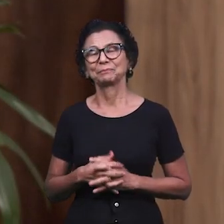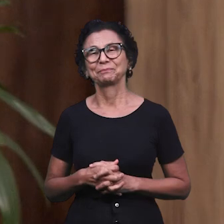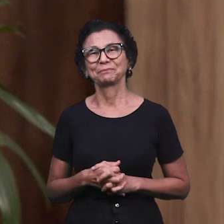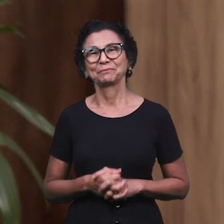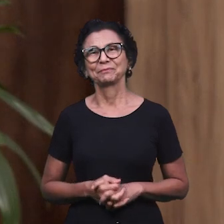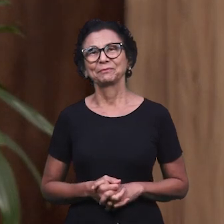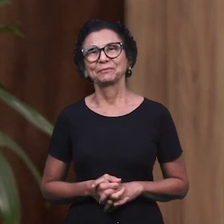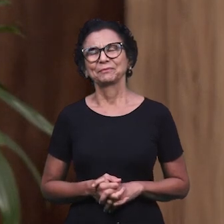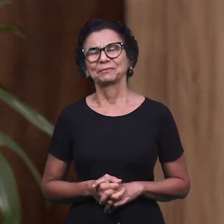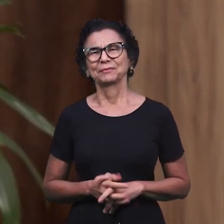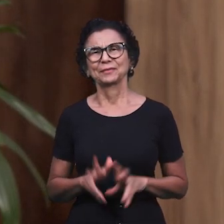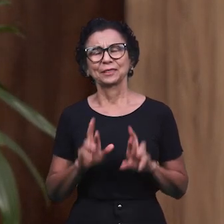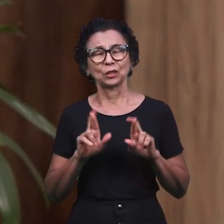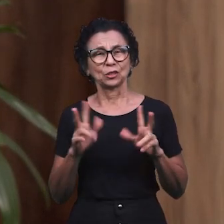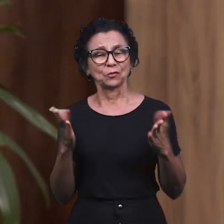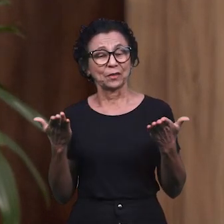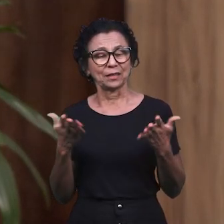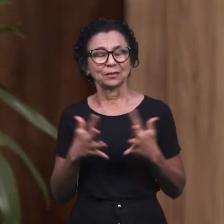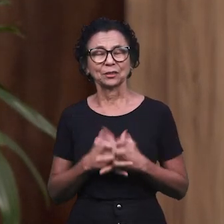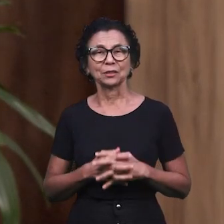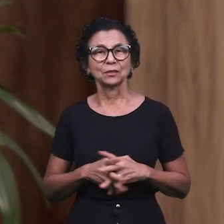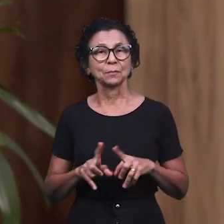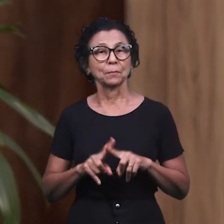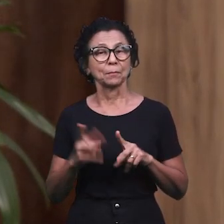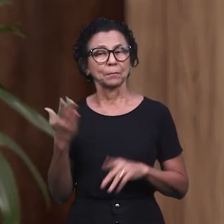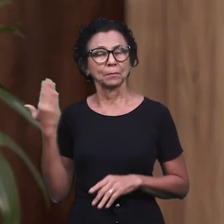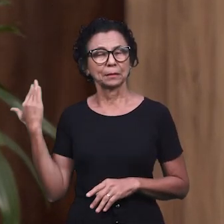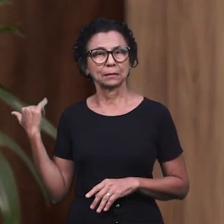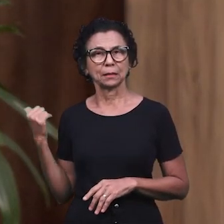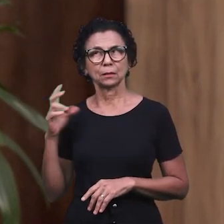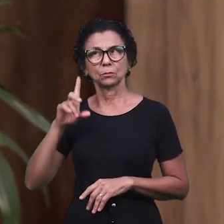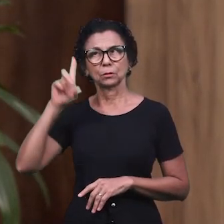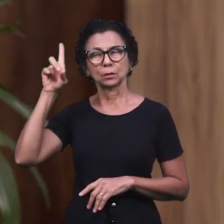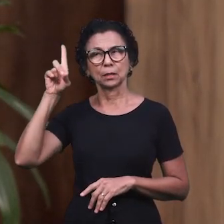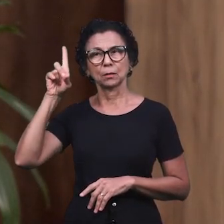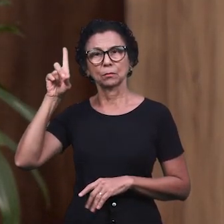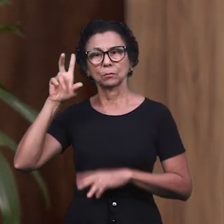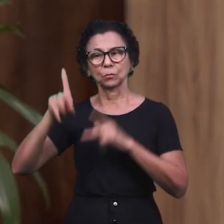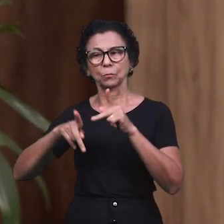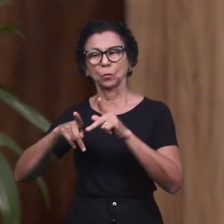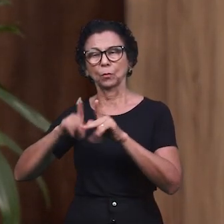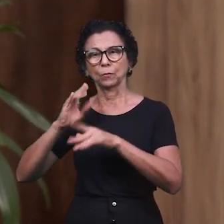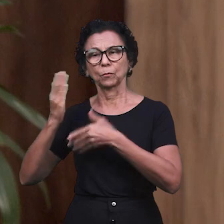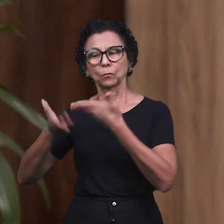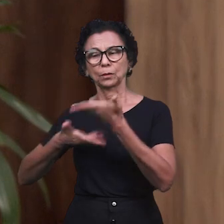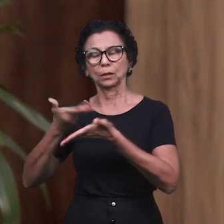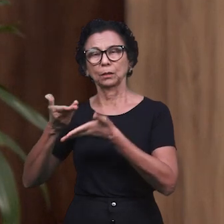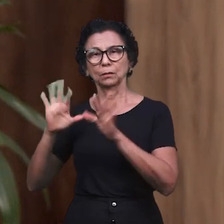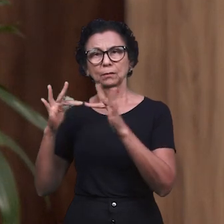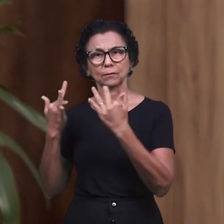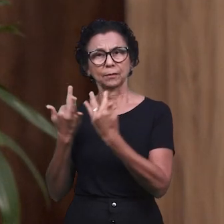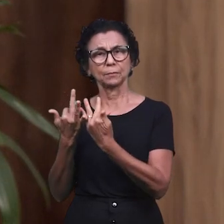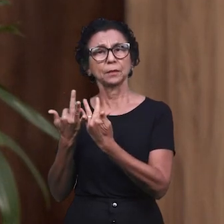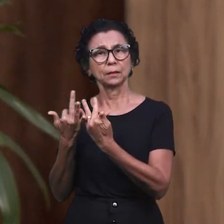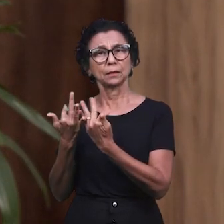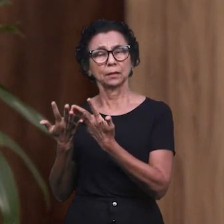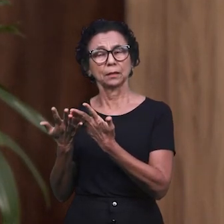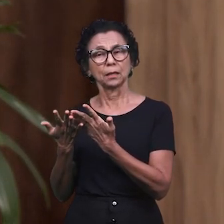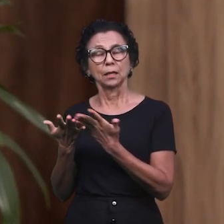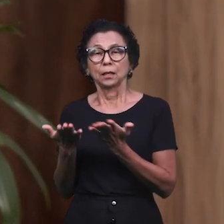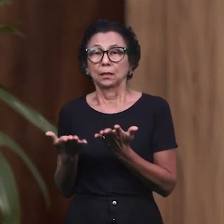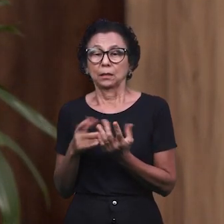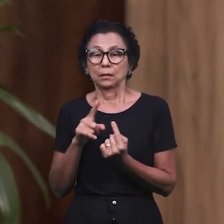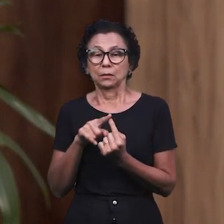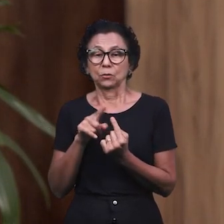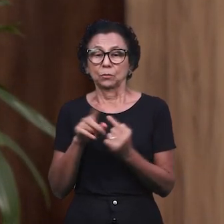que saber o seguinte: Deus estava cuidando do povo, da família, e esse tipo de